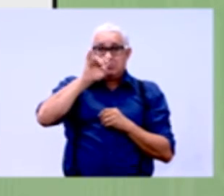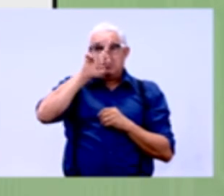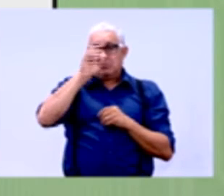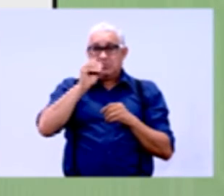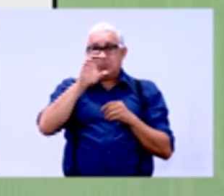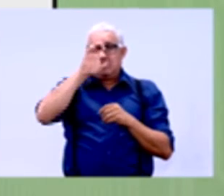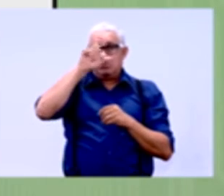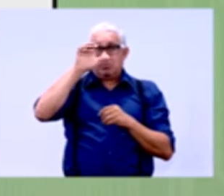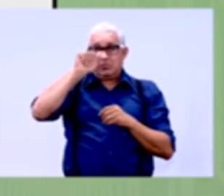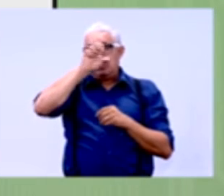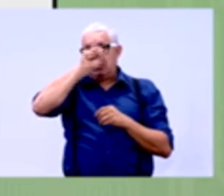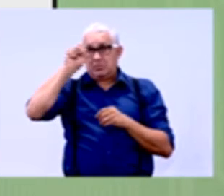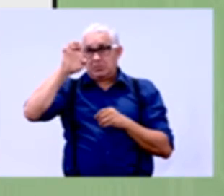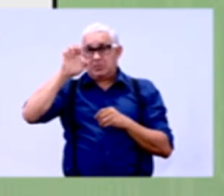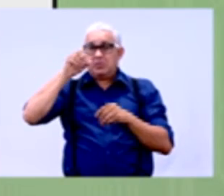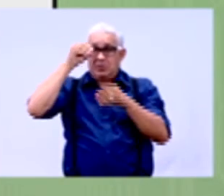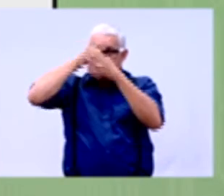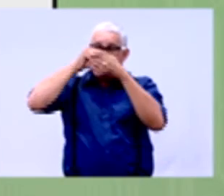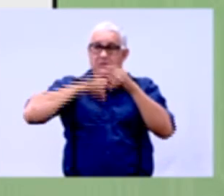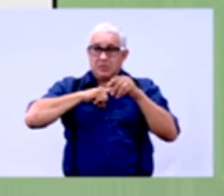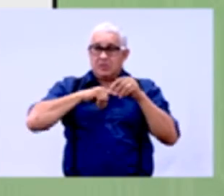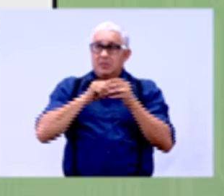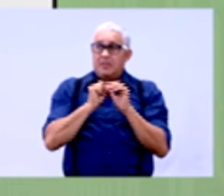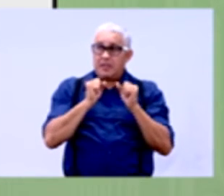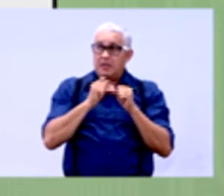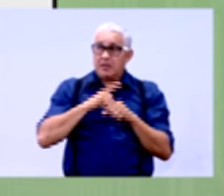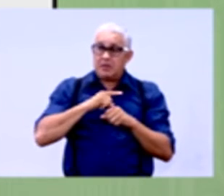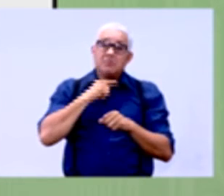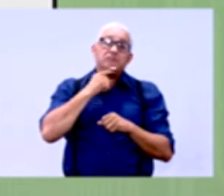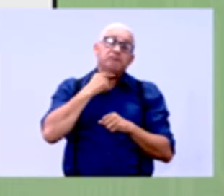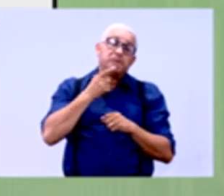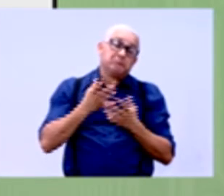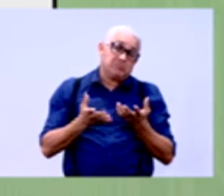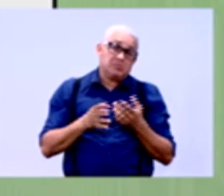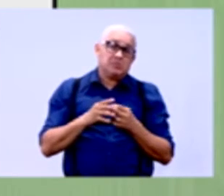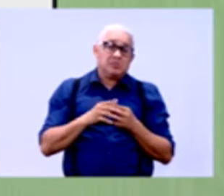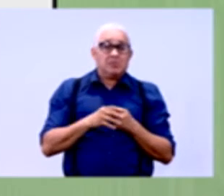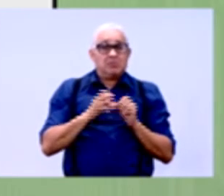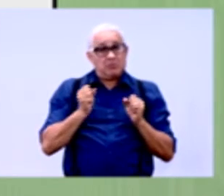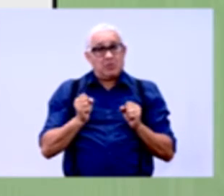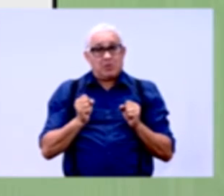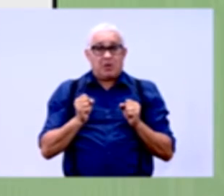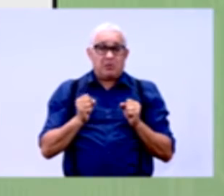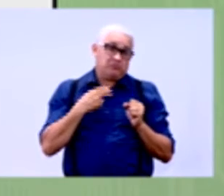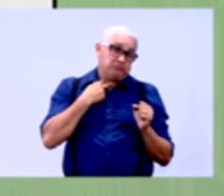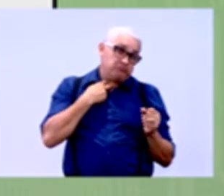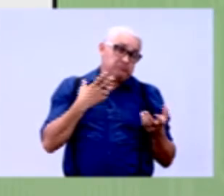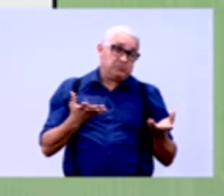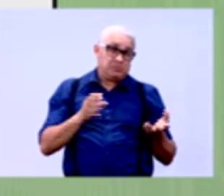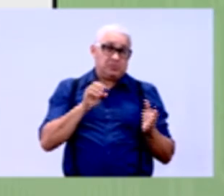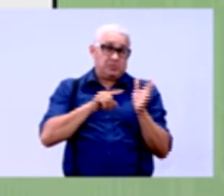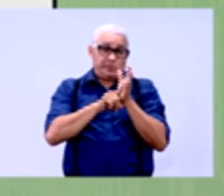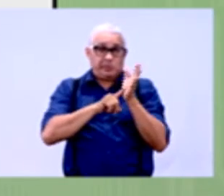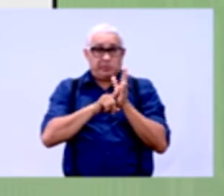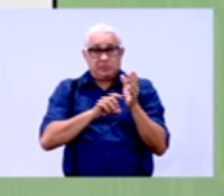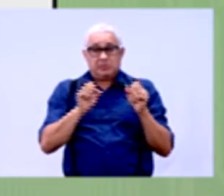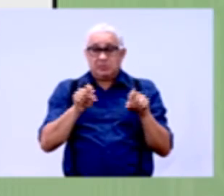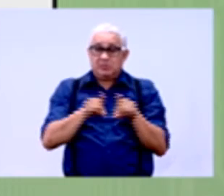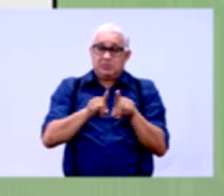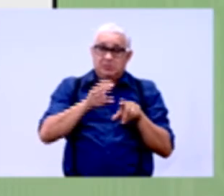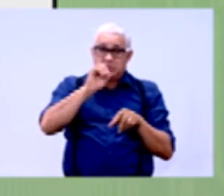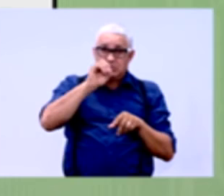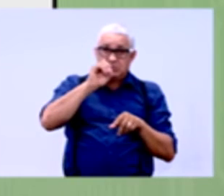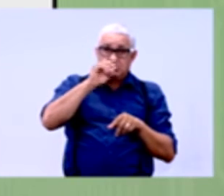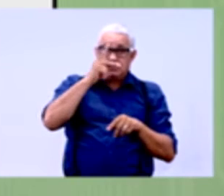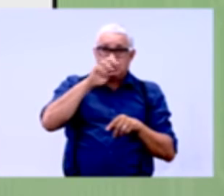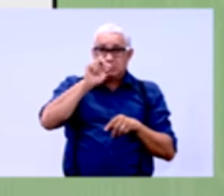classe. Então esse aqui poderia ainda termos uma dúvida, se ele é ou não uma consulta. Poderia ser uma operação, por não estar identificado